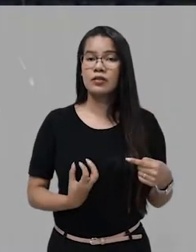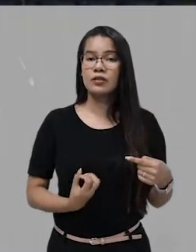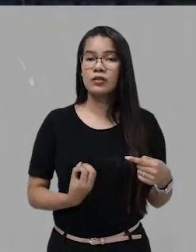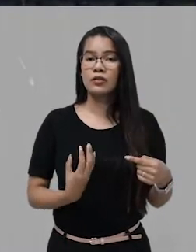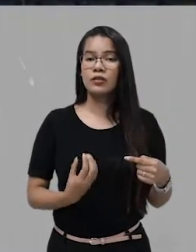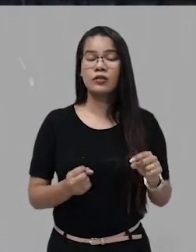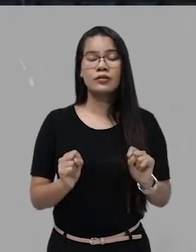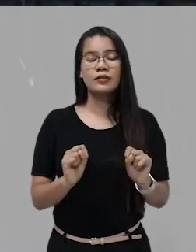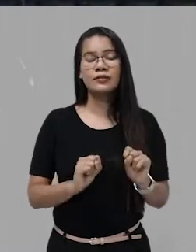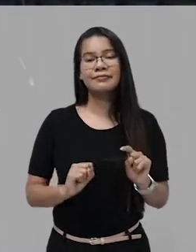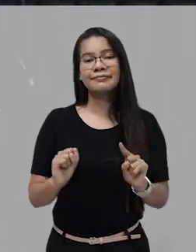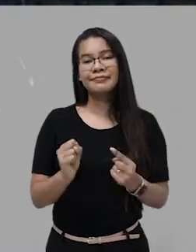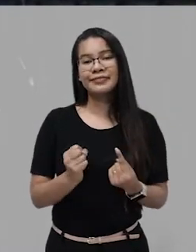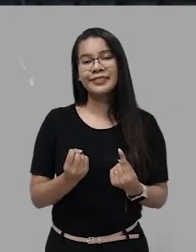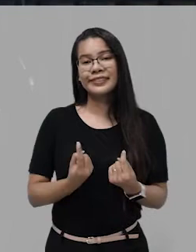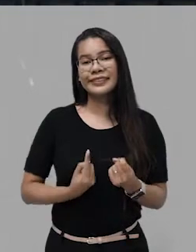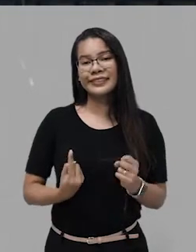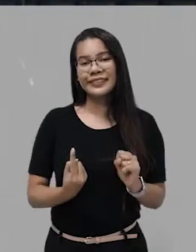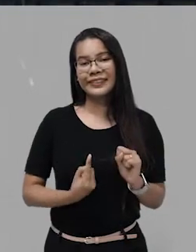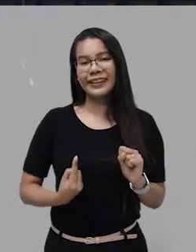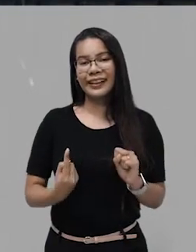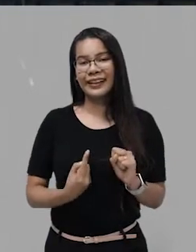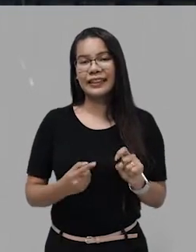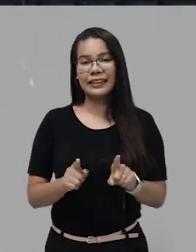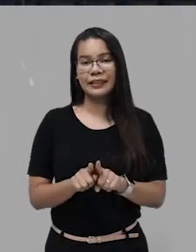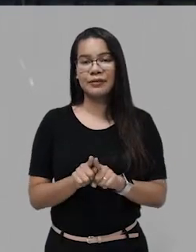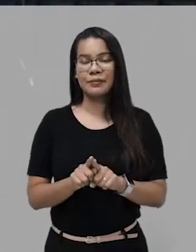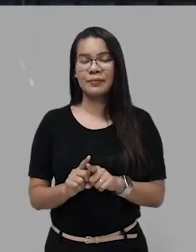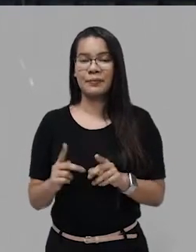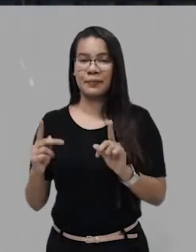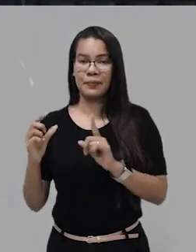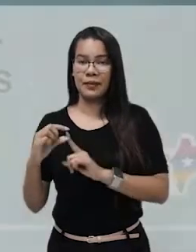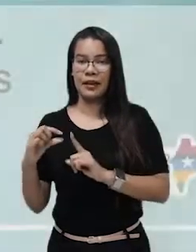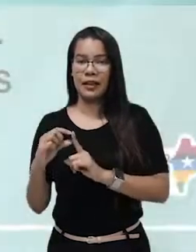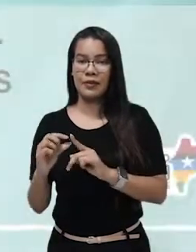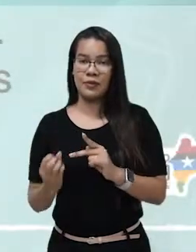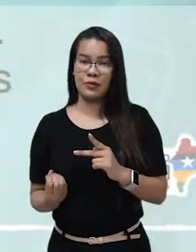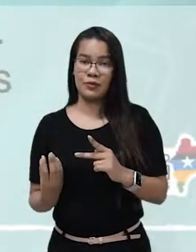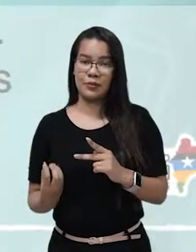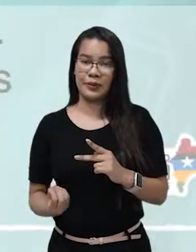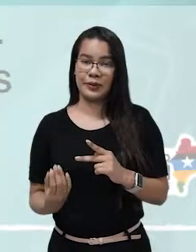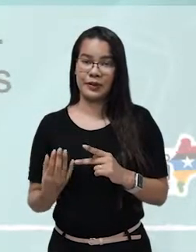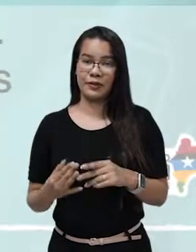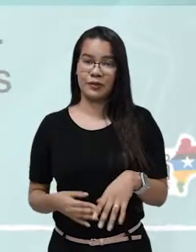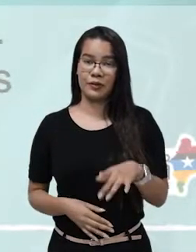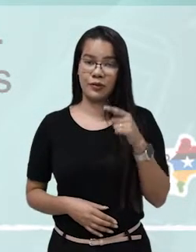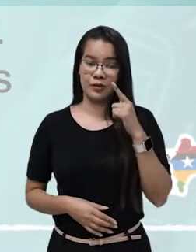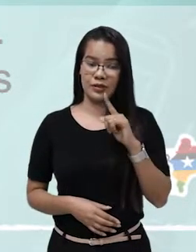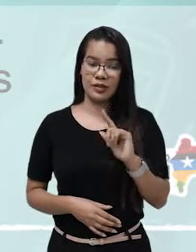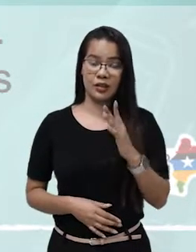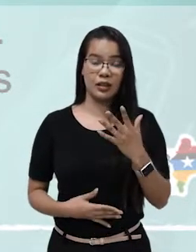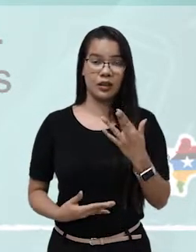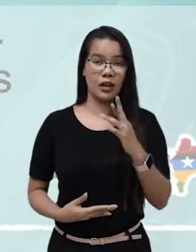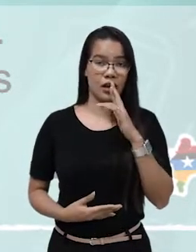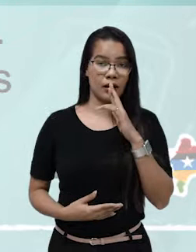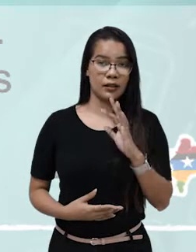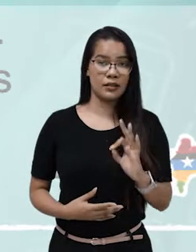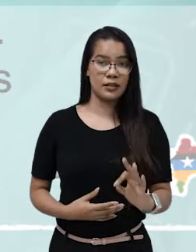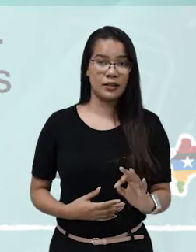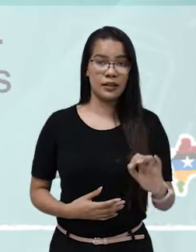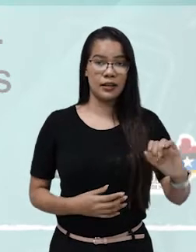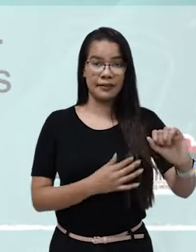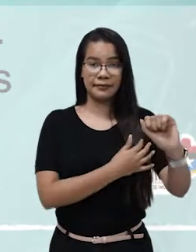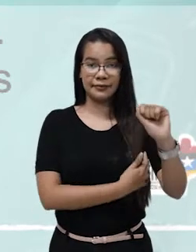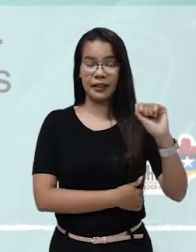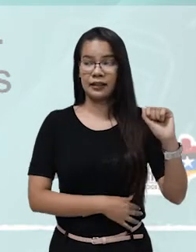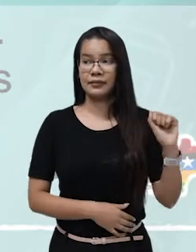que estão no plural. E essa questão das vogais quando elas são dobradas. Conseguiram? Vamos ver? Resposta correta, letra A.